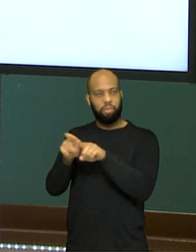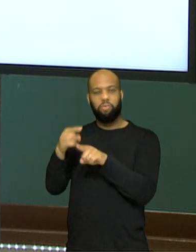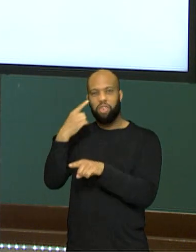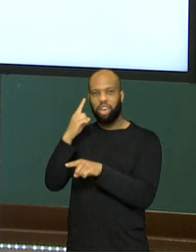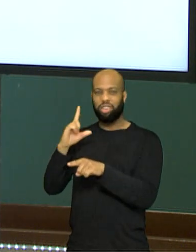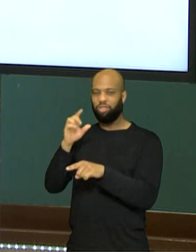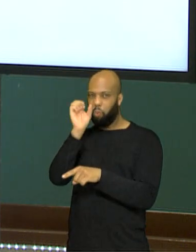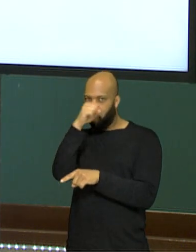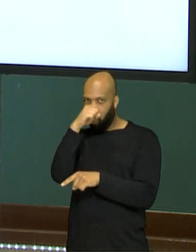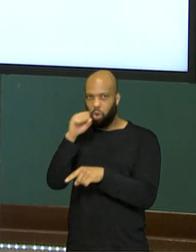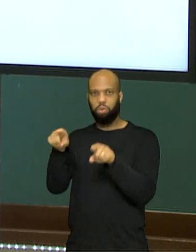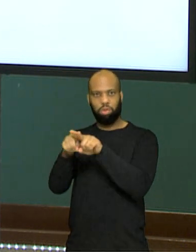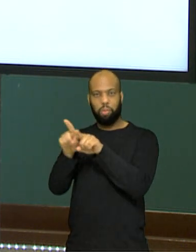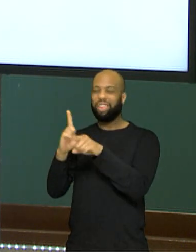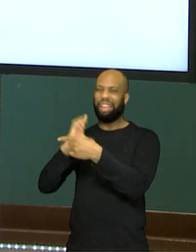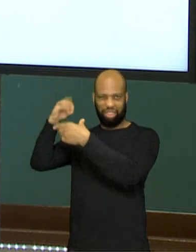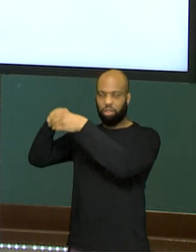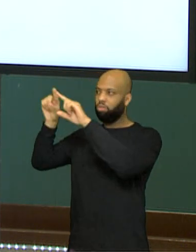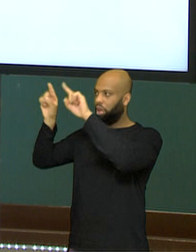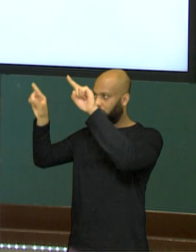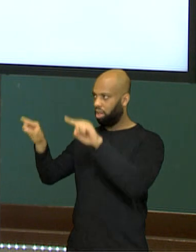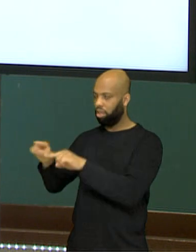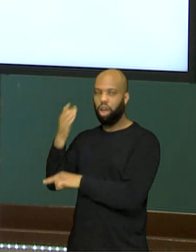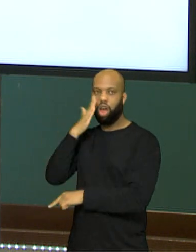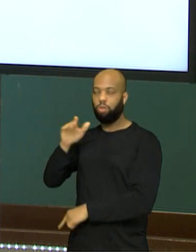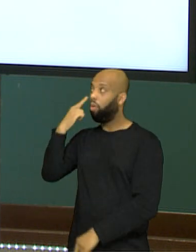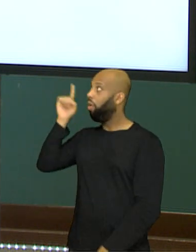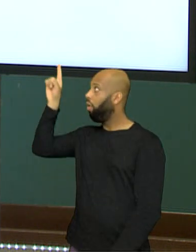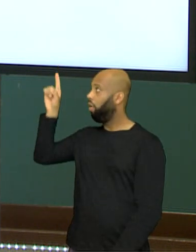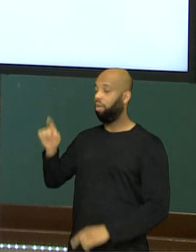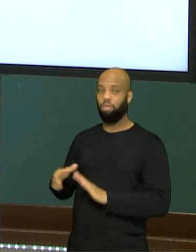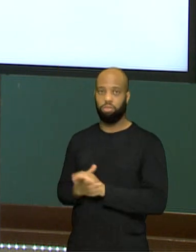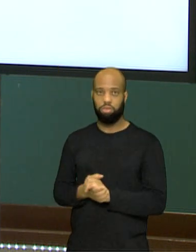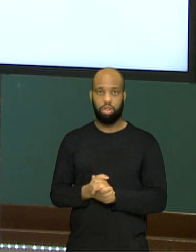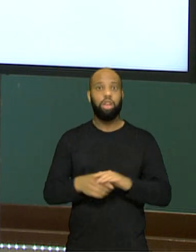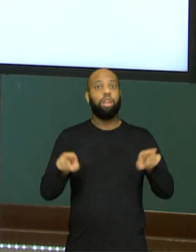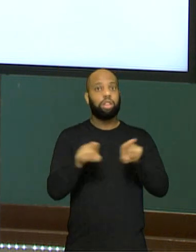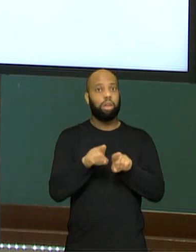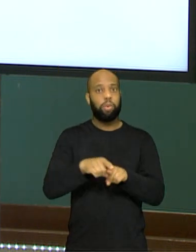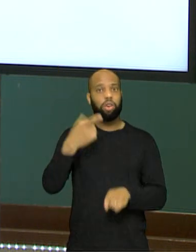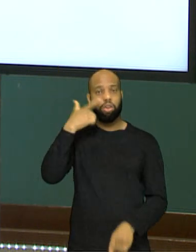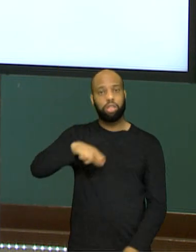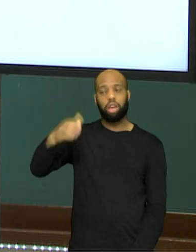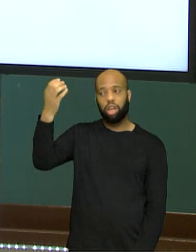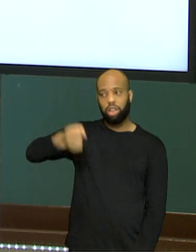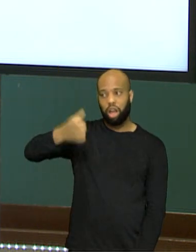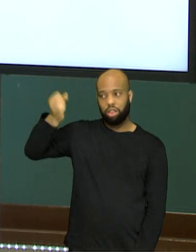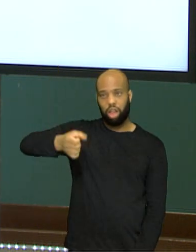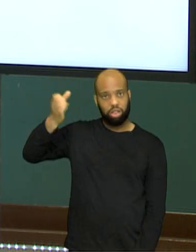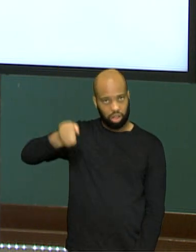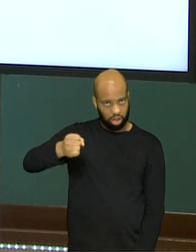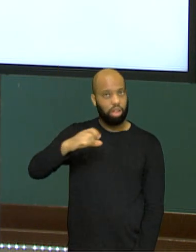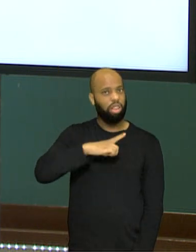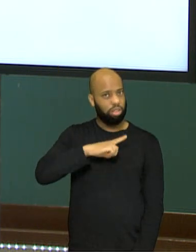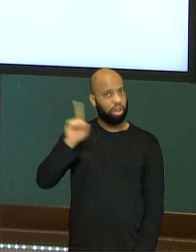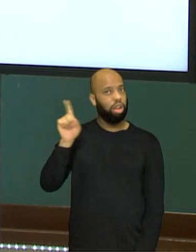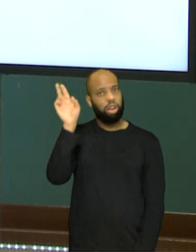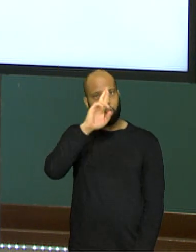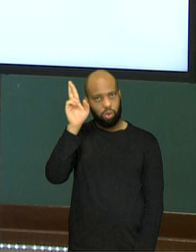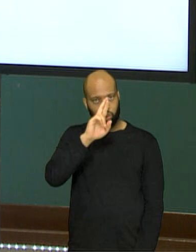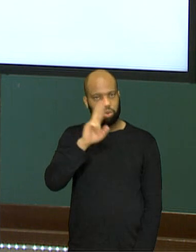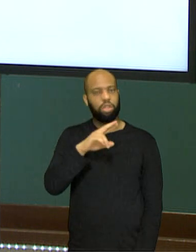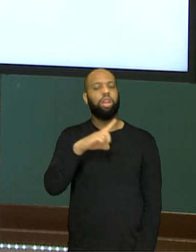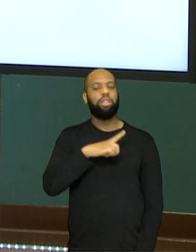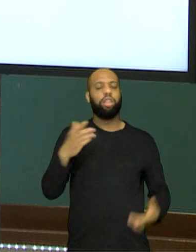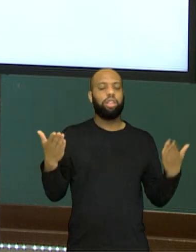e suínos. A Rússia também é muito importante na produção leiteira e recentemente saíram matérias